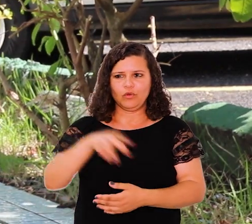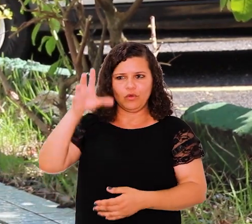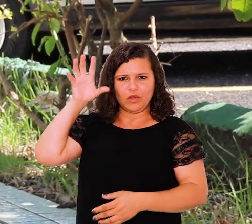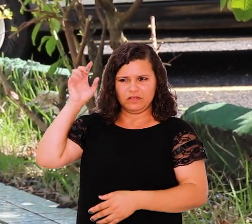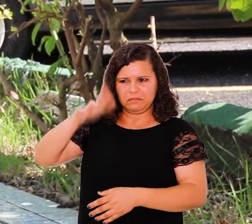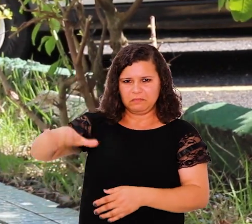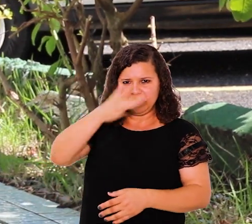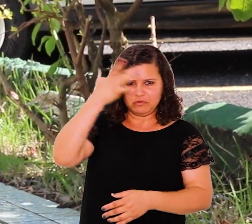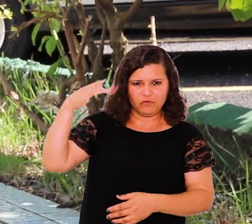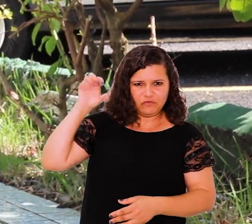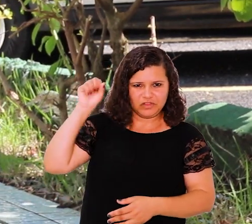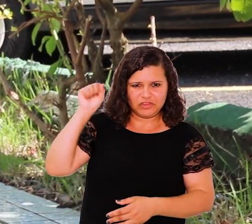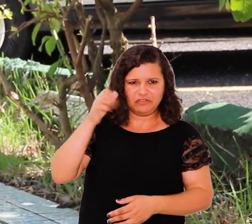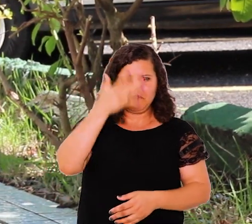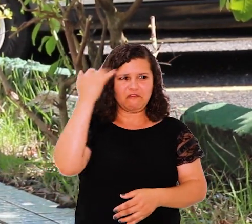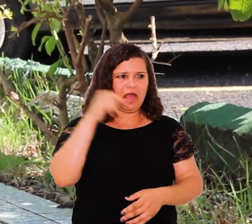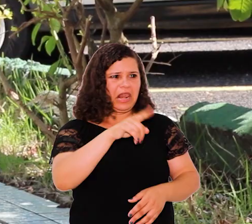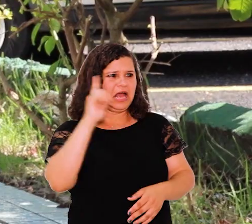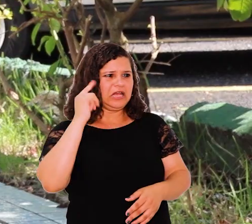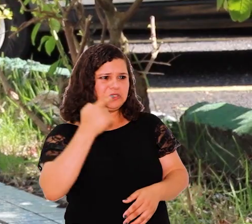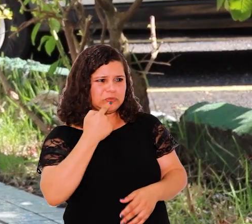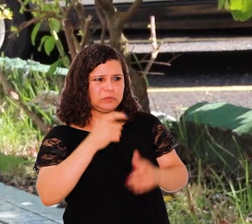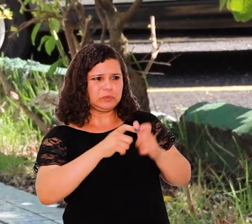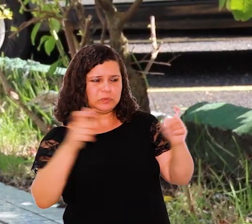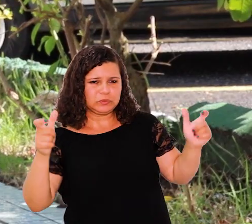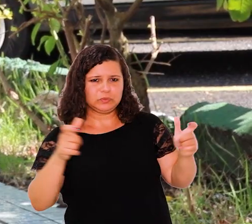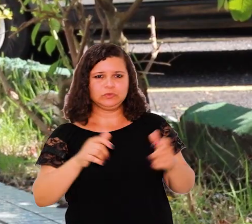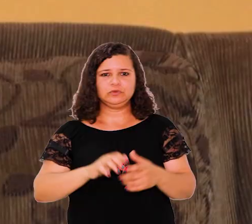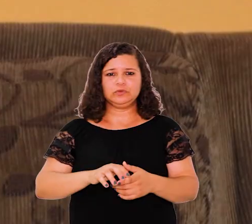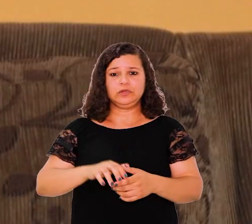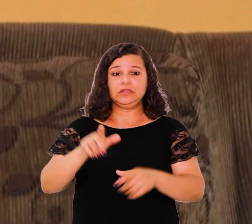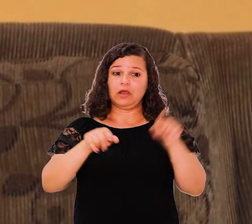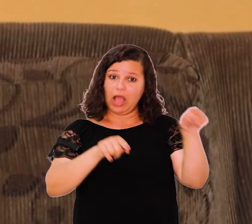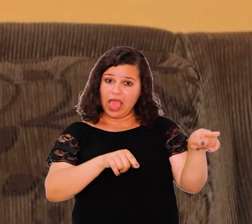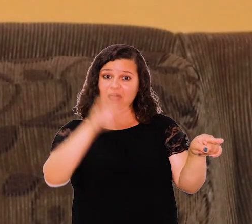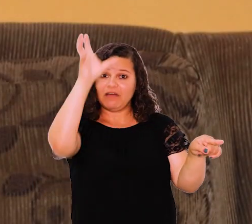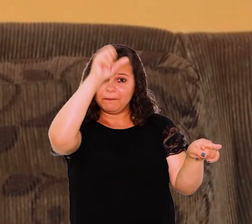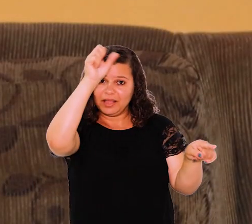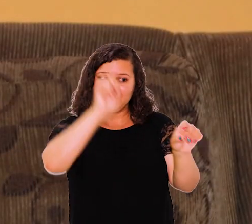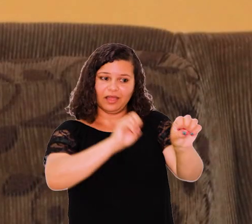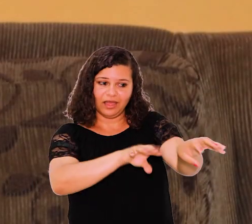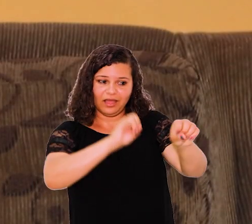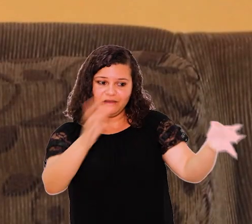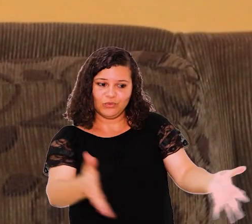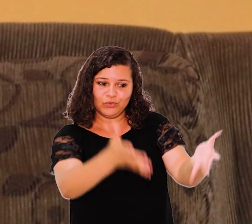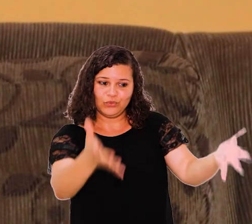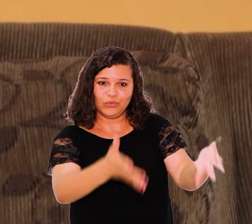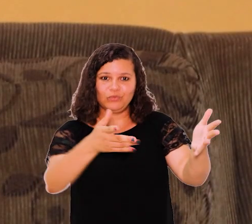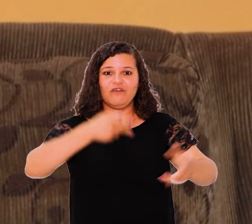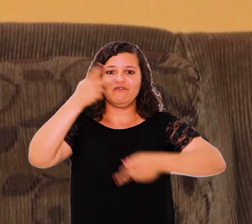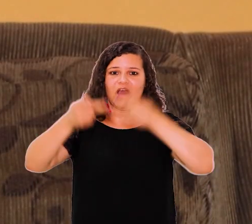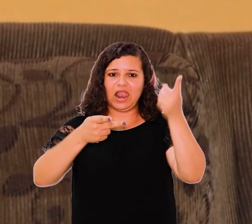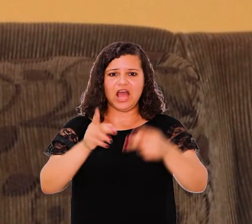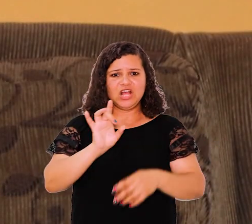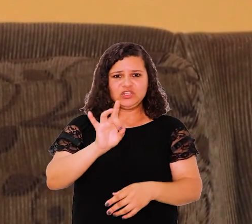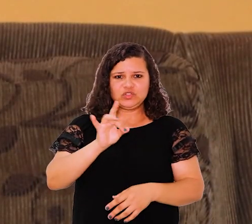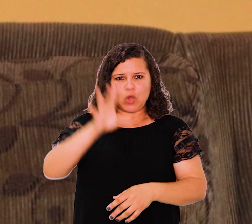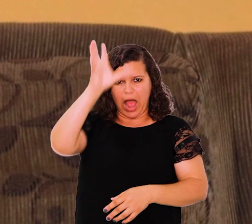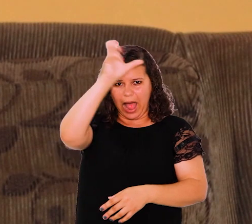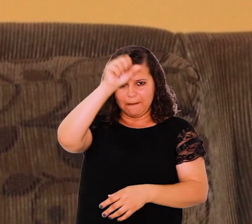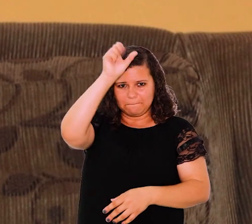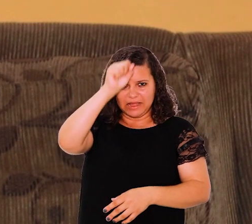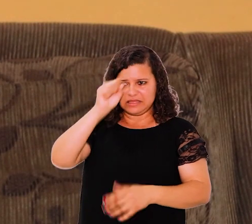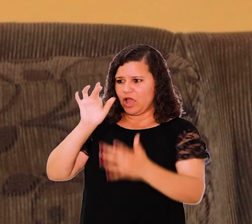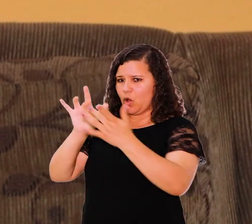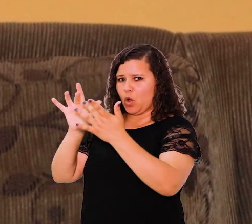Os ouvintes falam que tu tem muito, ninguém sabe. Então ela vai ser ensinada a falar. Ela não consegue